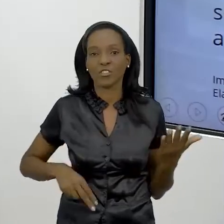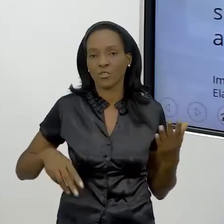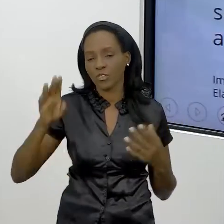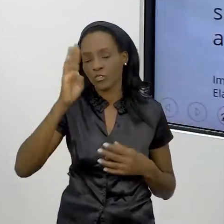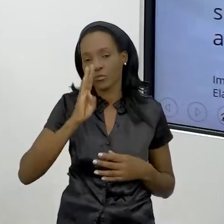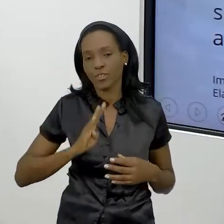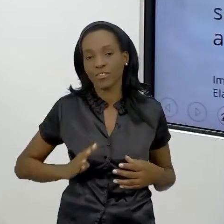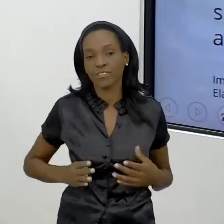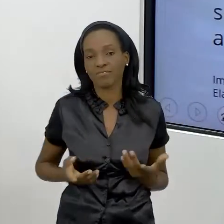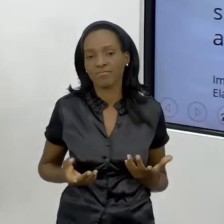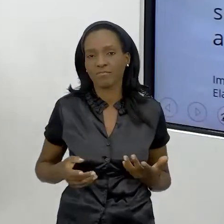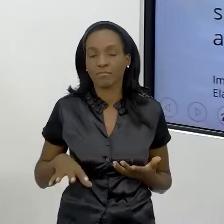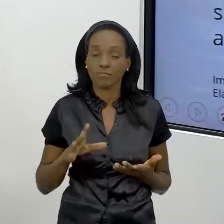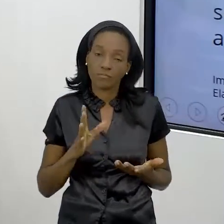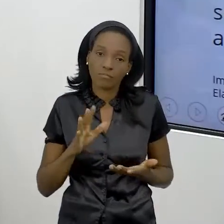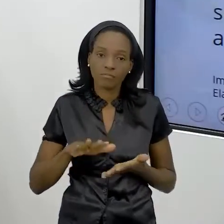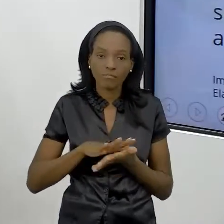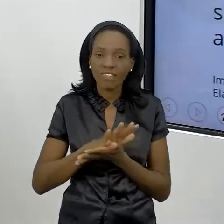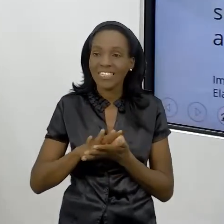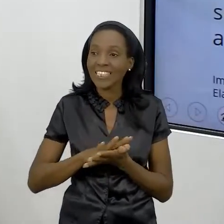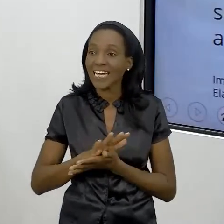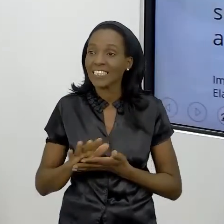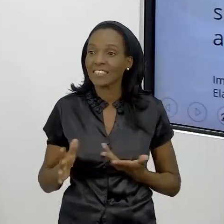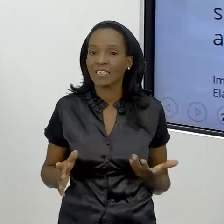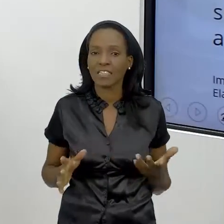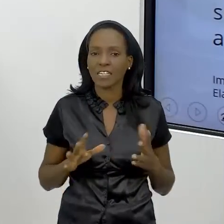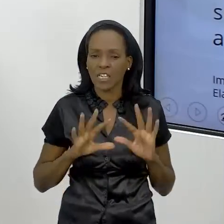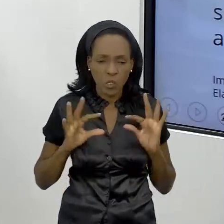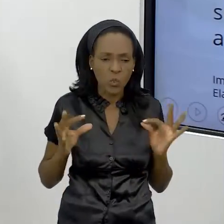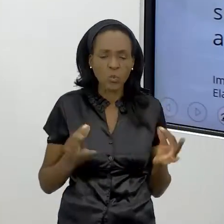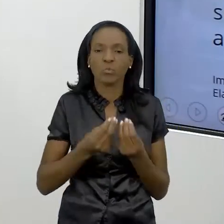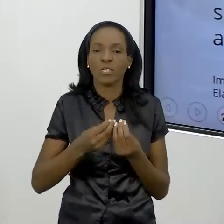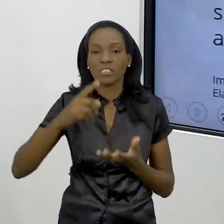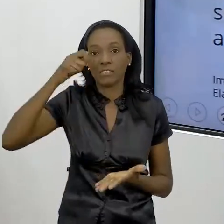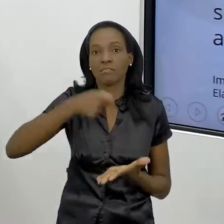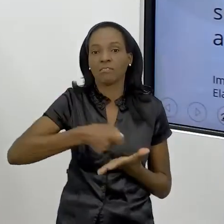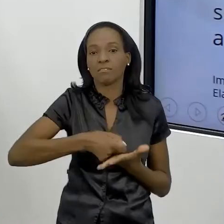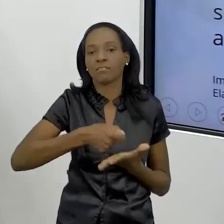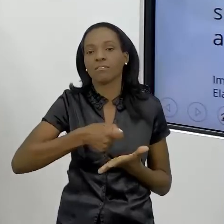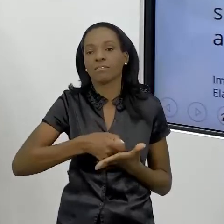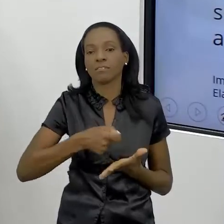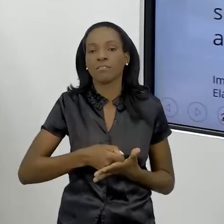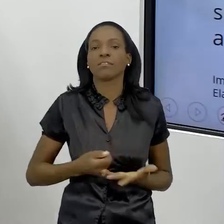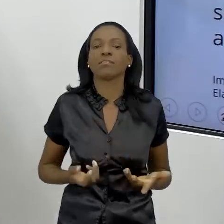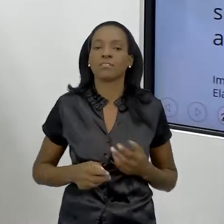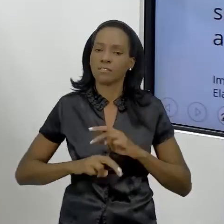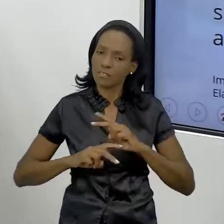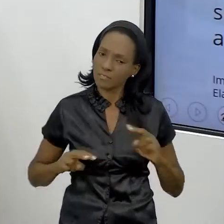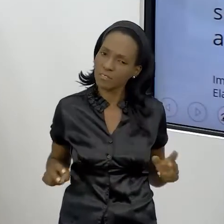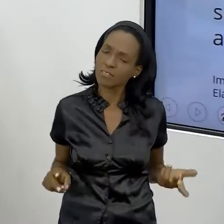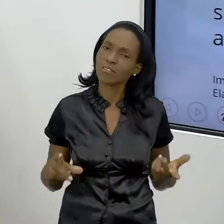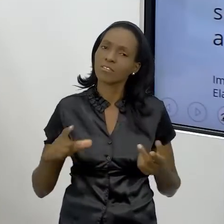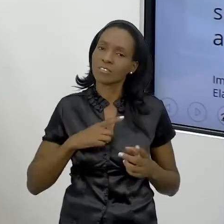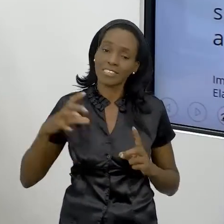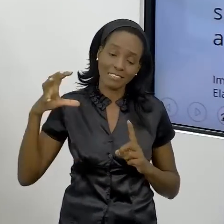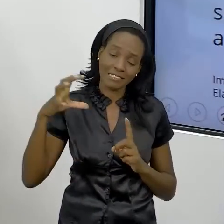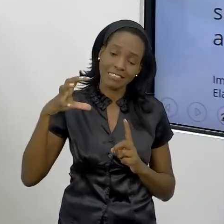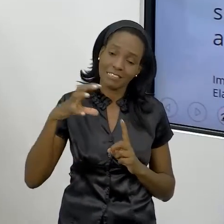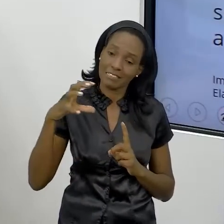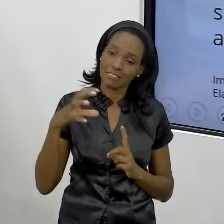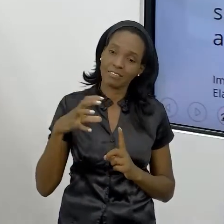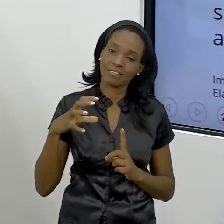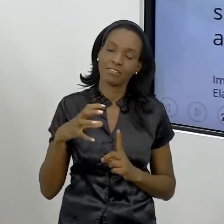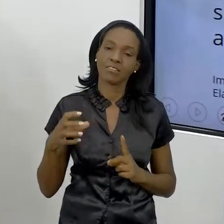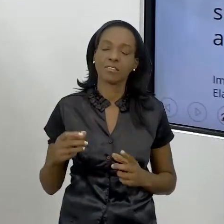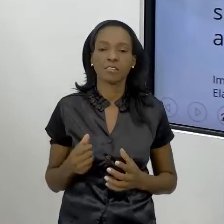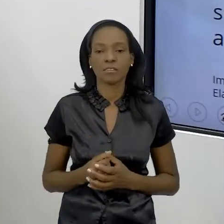existe nada que seja em absoluto determinante. As coisas, elas têm uma influência. Sim.